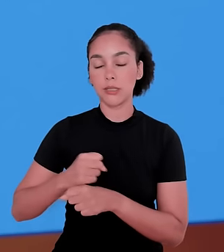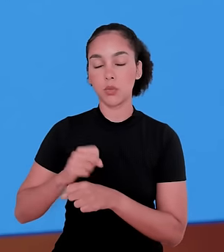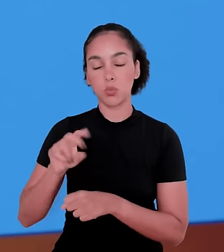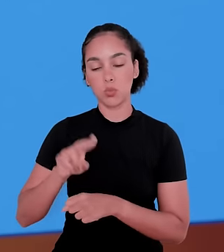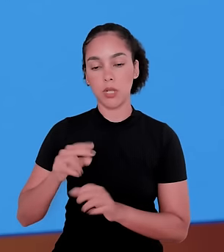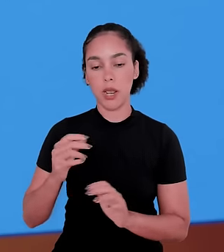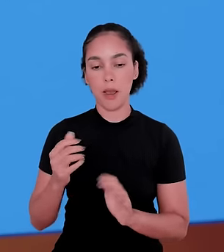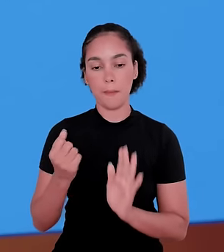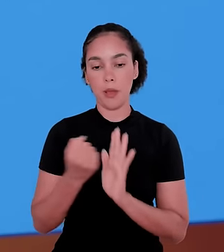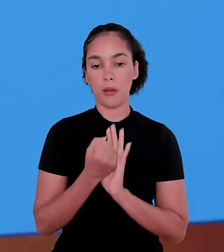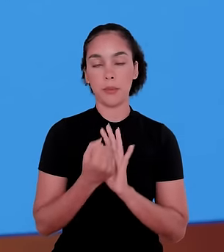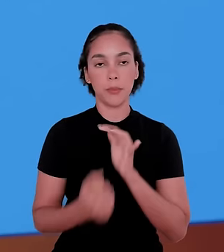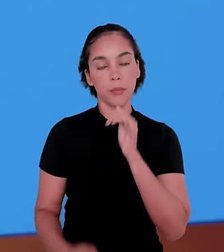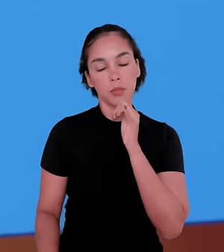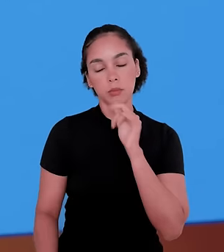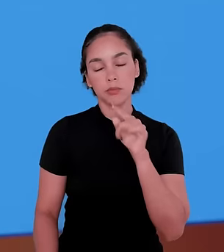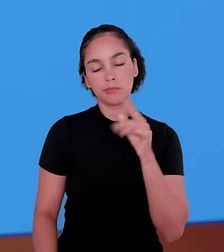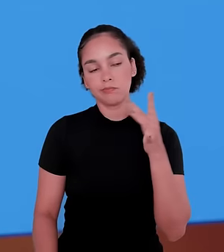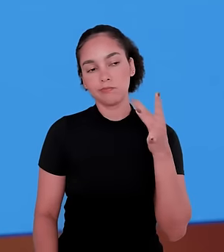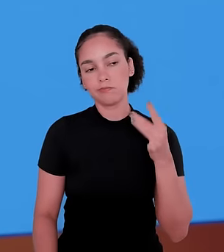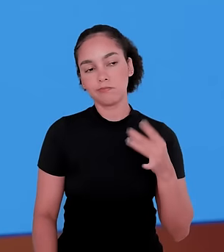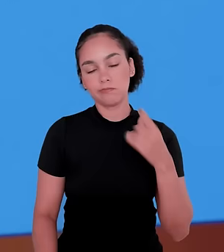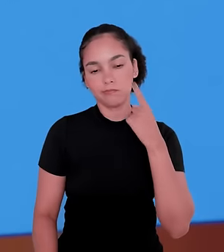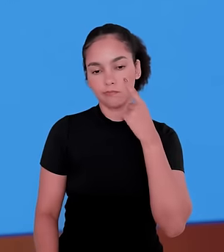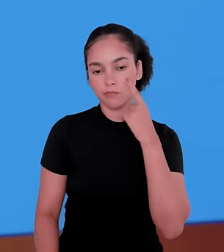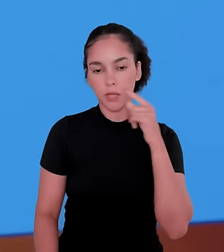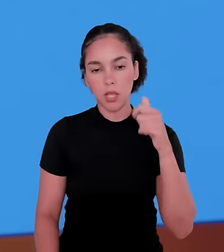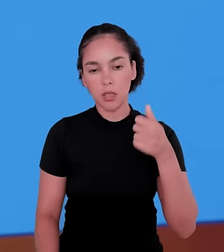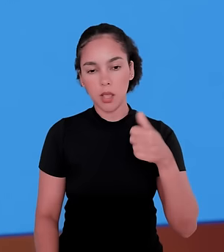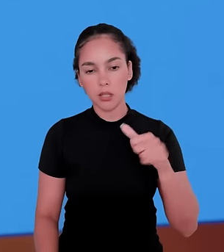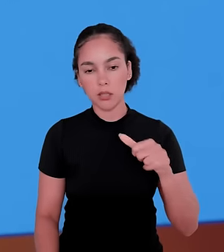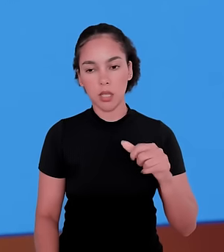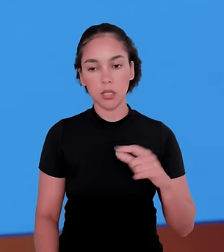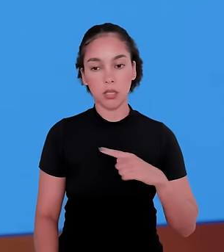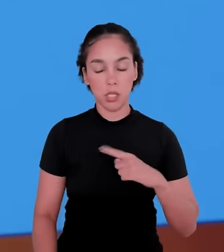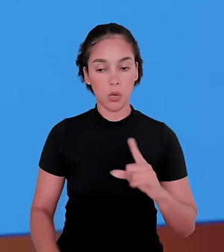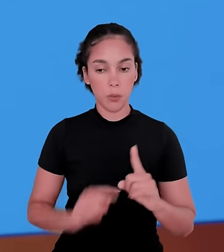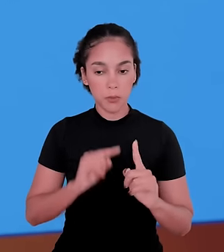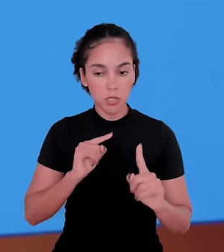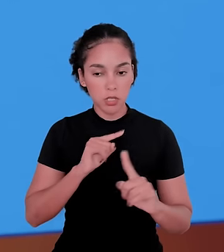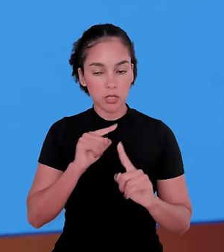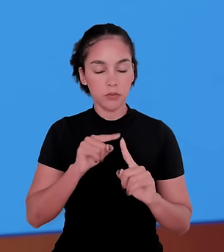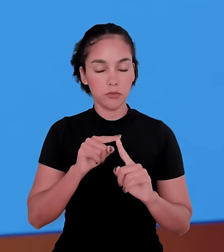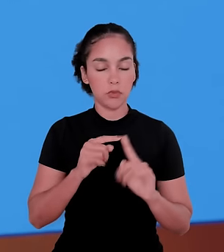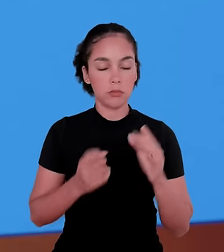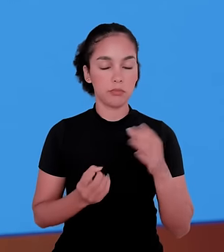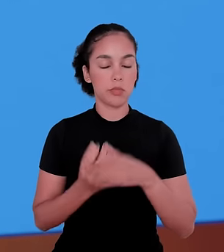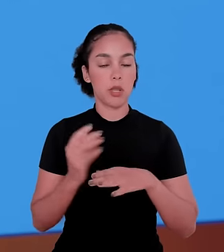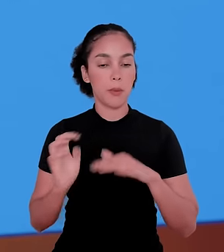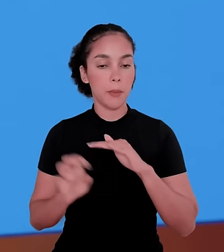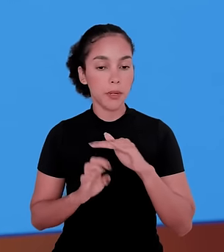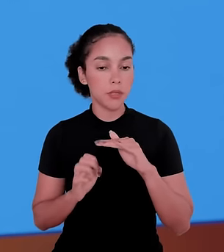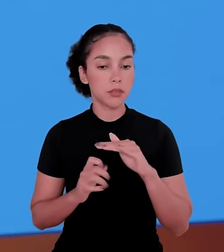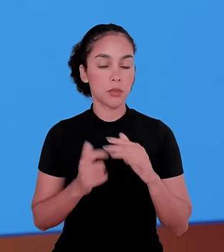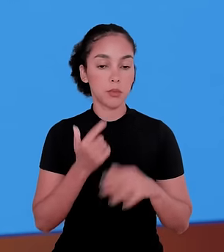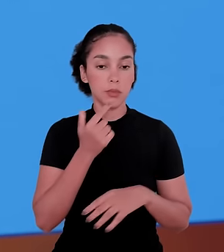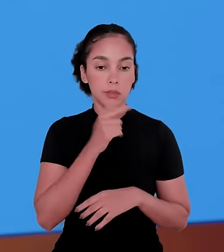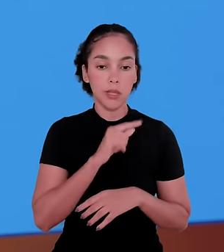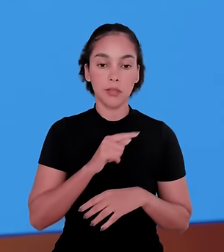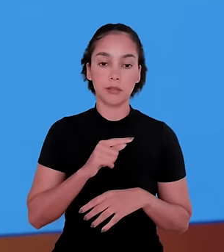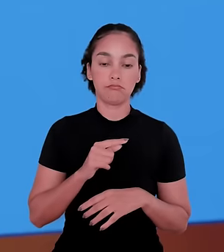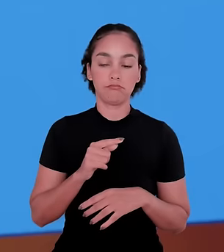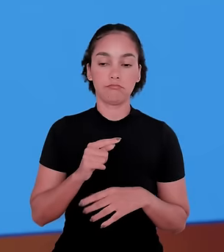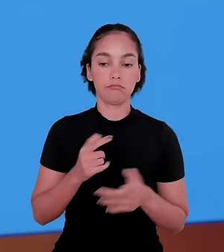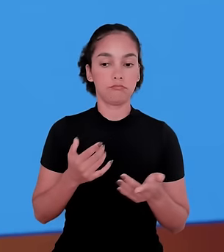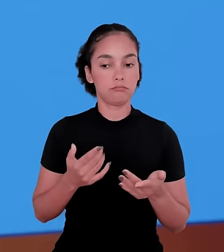assim se você botar na ponta do lápis e você tiver ali uma um objetivo de criar uma empresa que vai gerar né renda